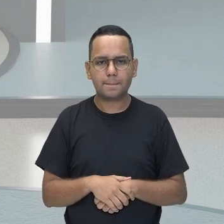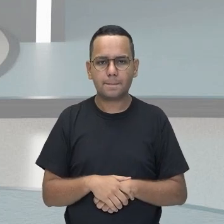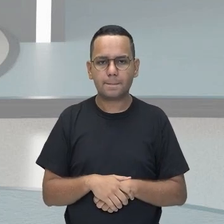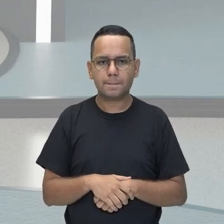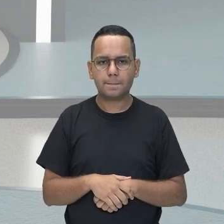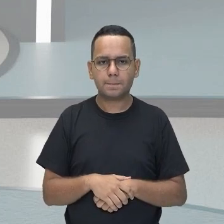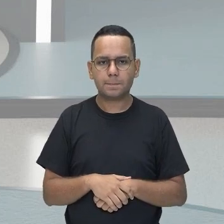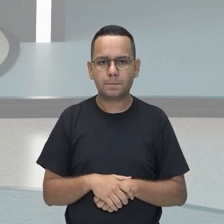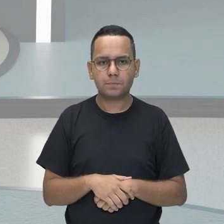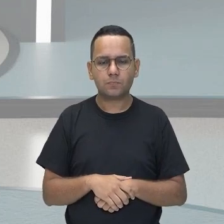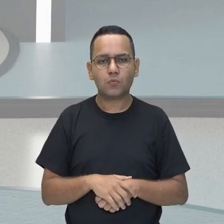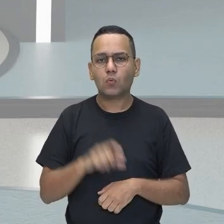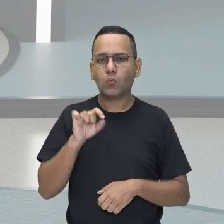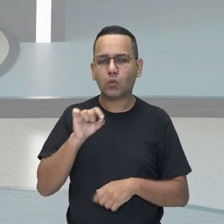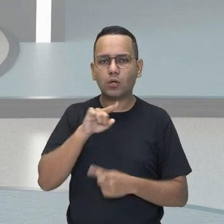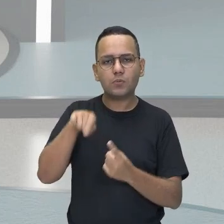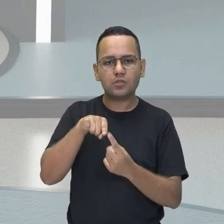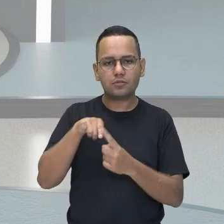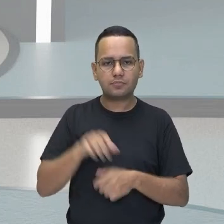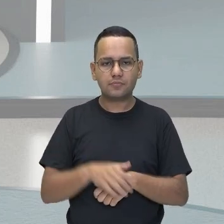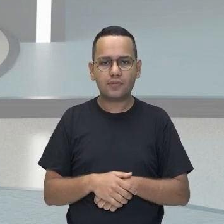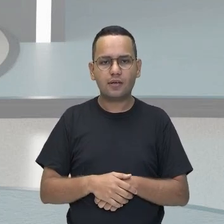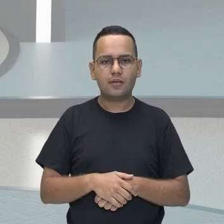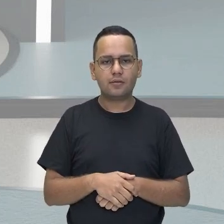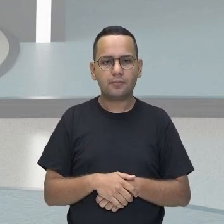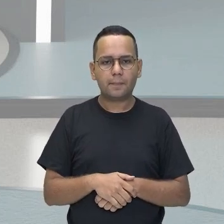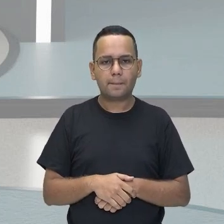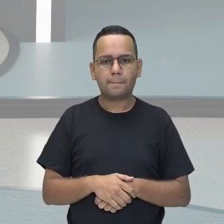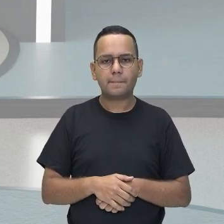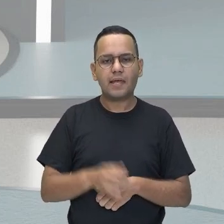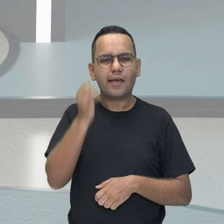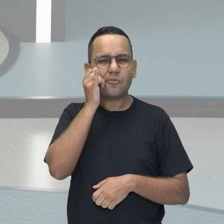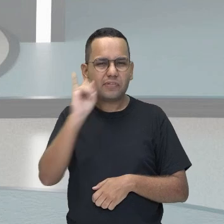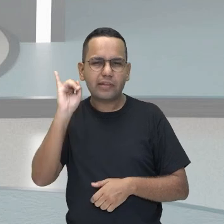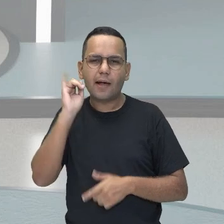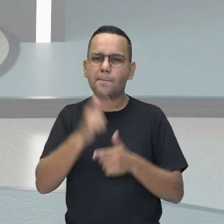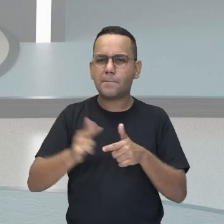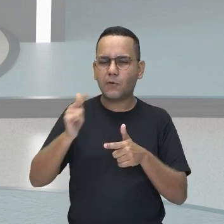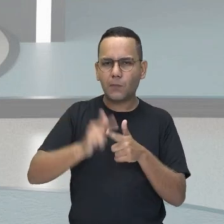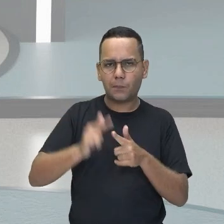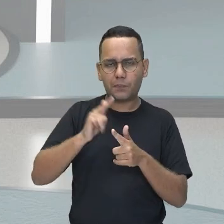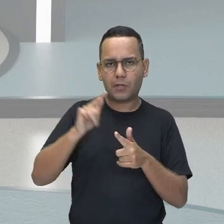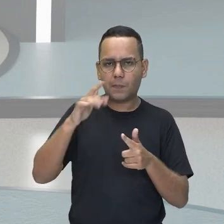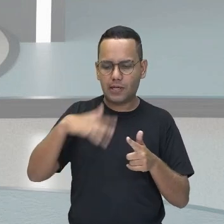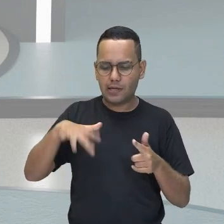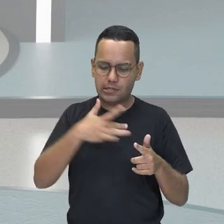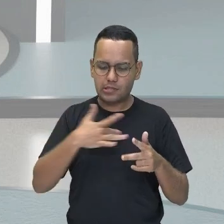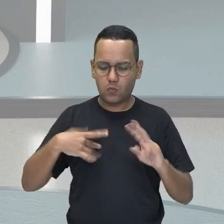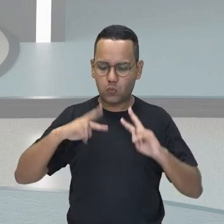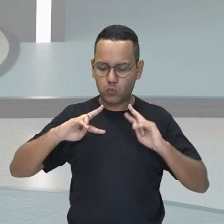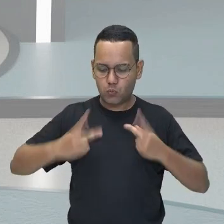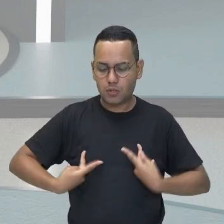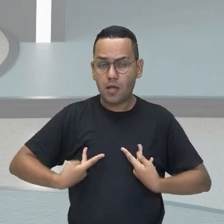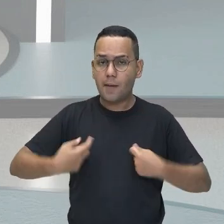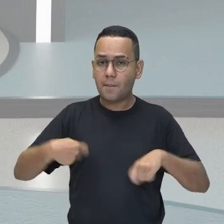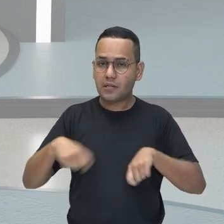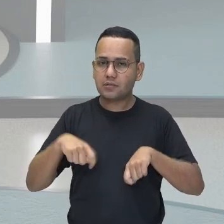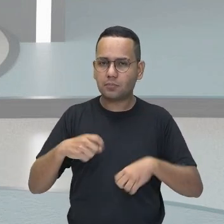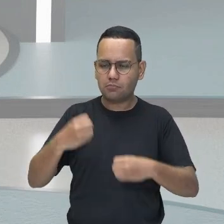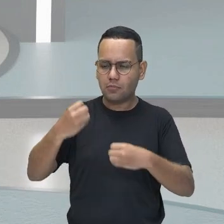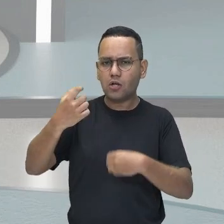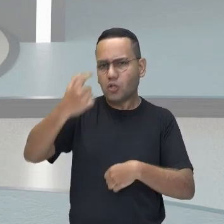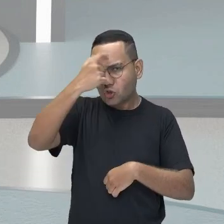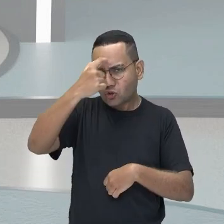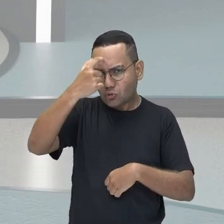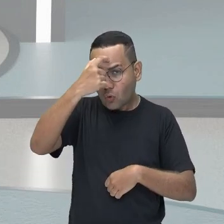de impedir que prejudique a saúde do ser humano. É necessário que nós nos eduquemos e até